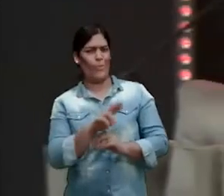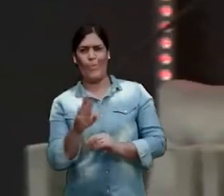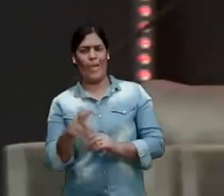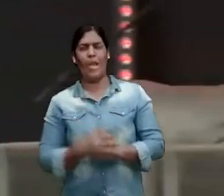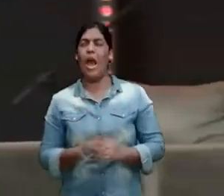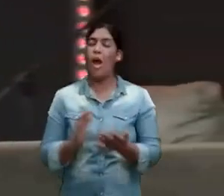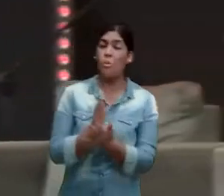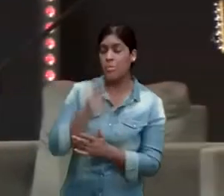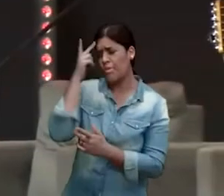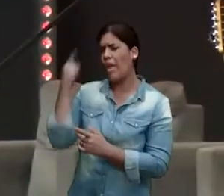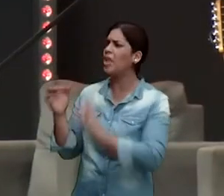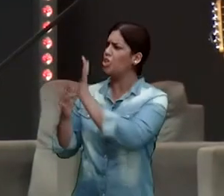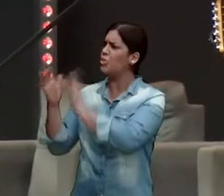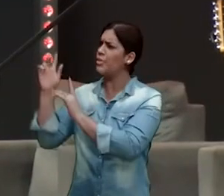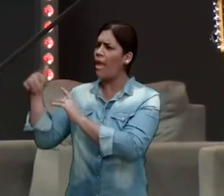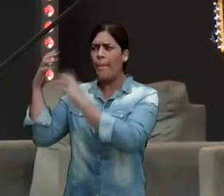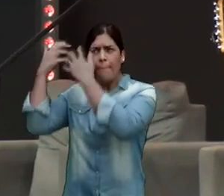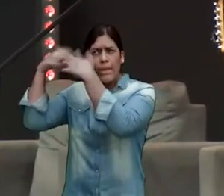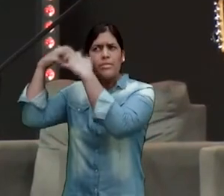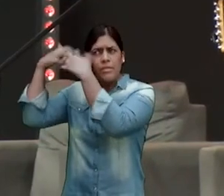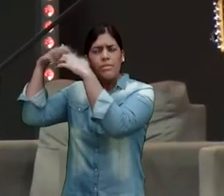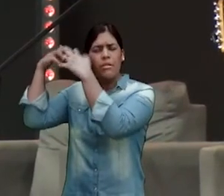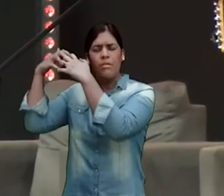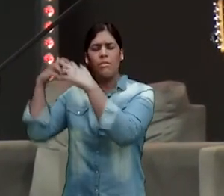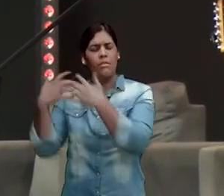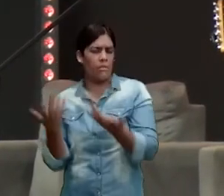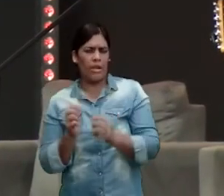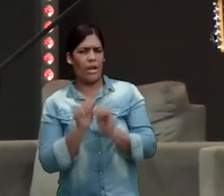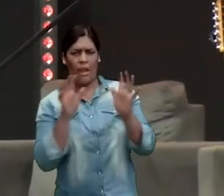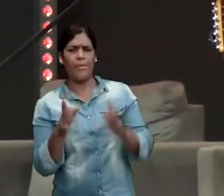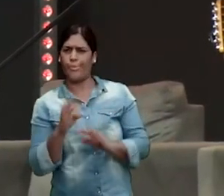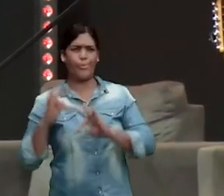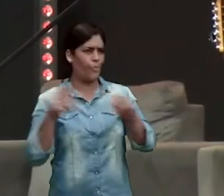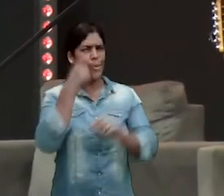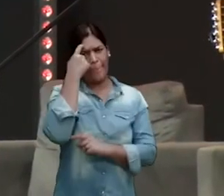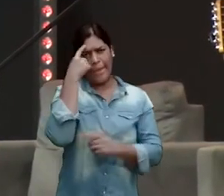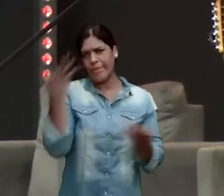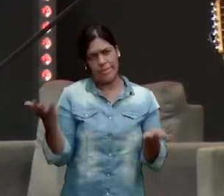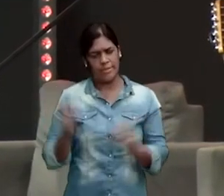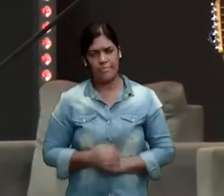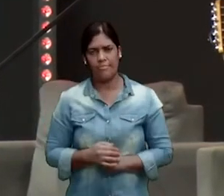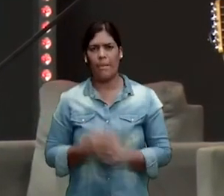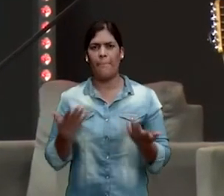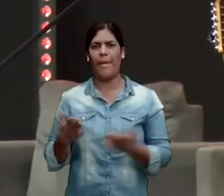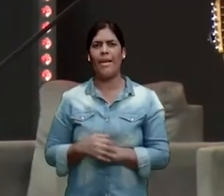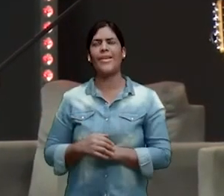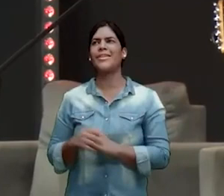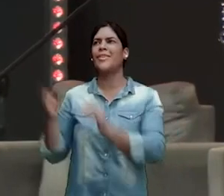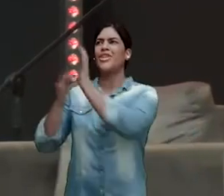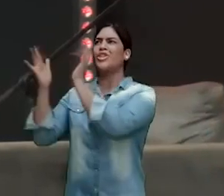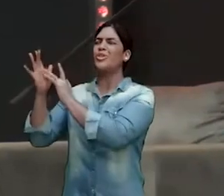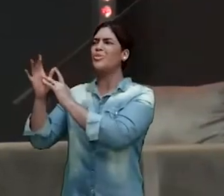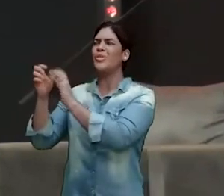Pensador ele pensava todo mundo pensa é mas é reduzir Jesus só